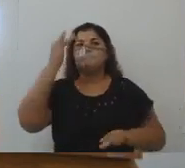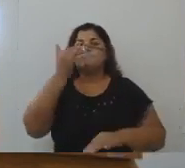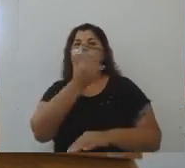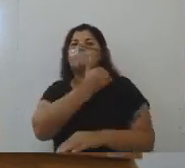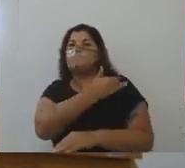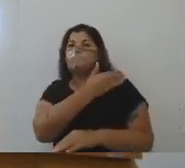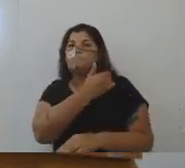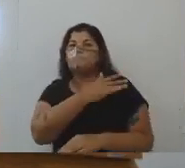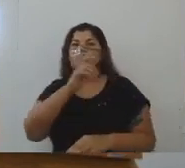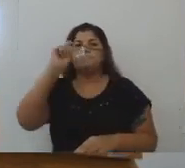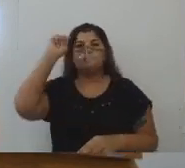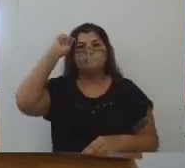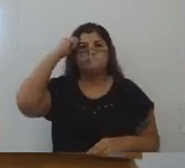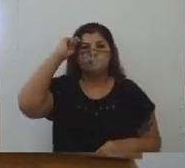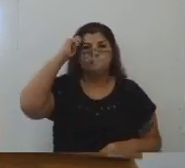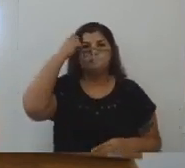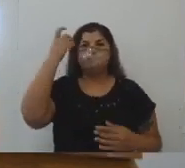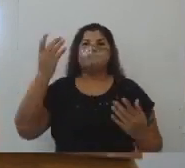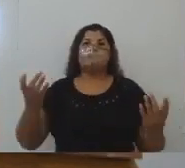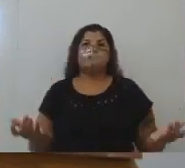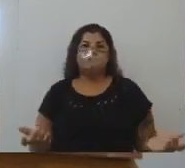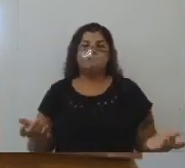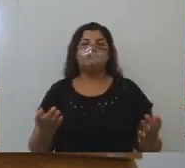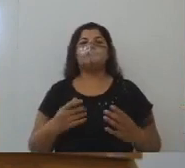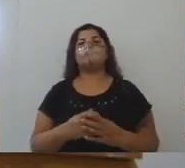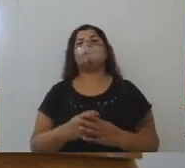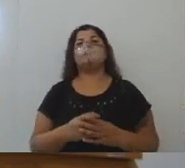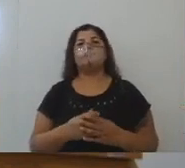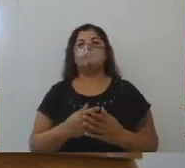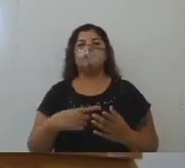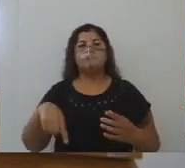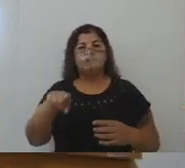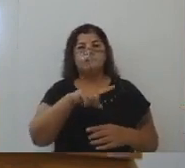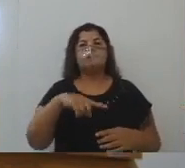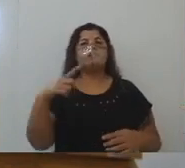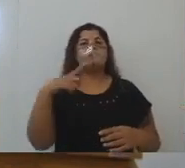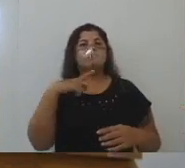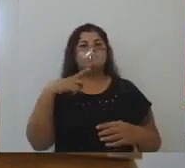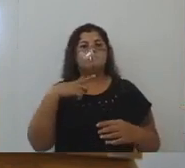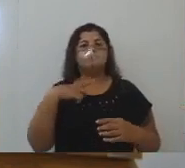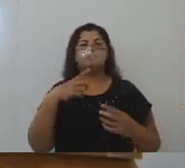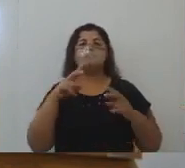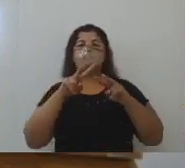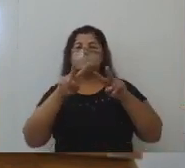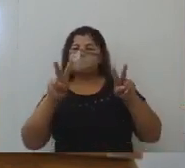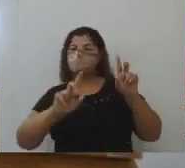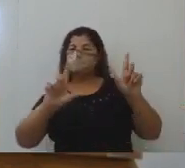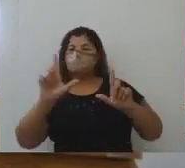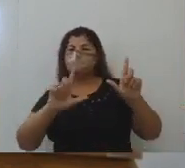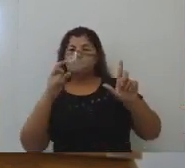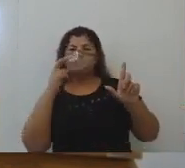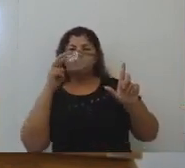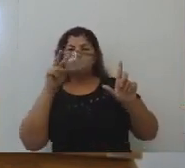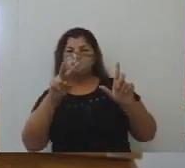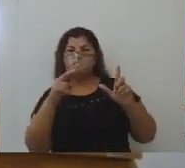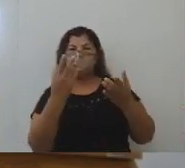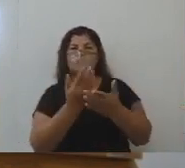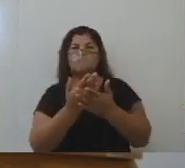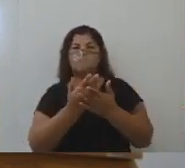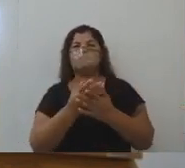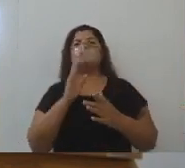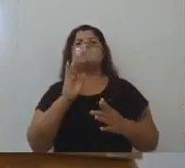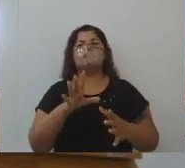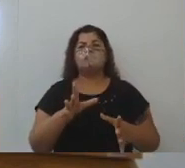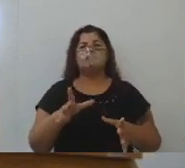comum do que a gente imagina. E eu posso supor que você que está aí do outro lado, que está assistindo essa aula, já passou por diversas situações